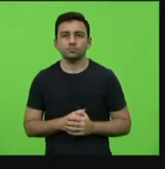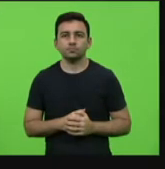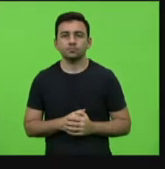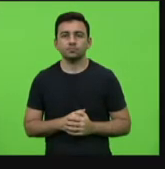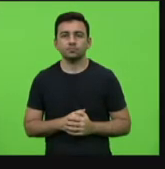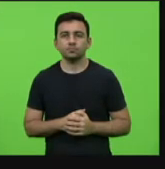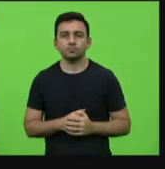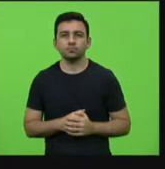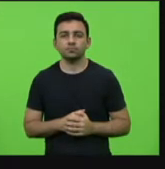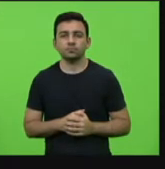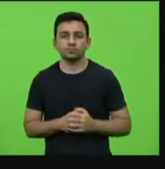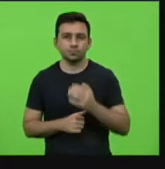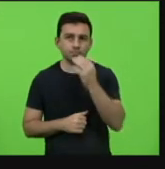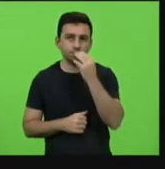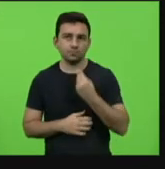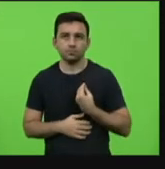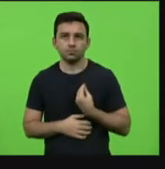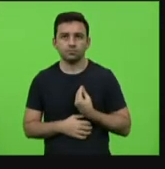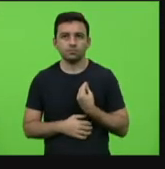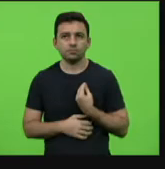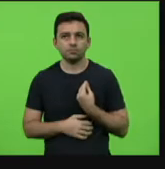Deputado Sopels também está presente.